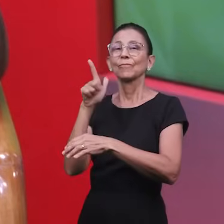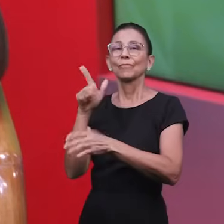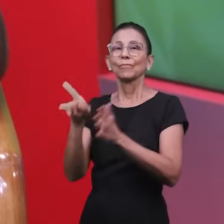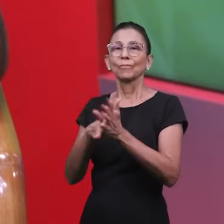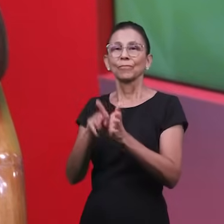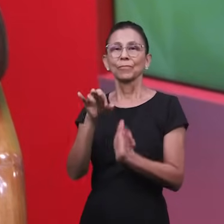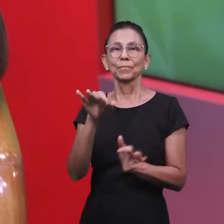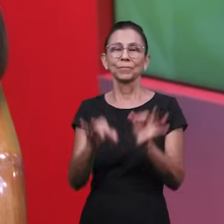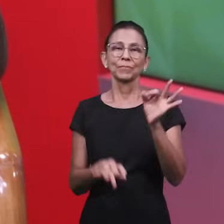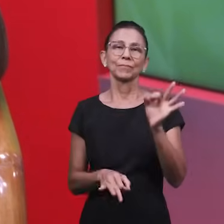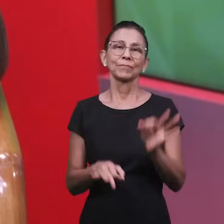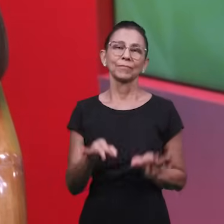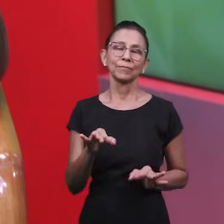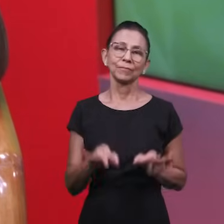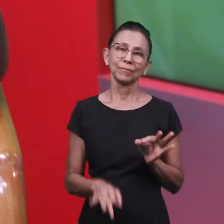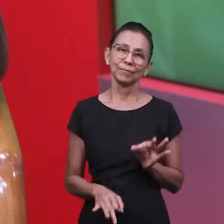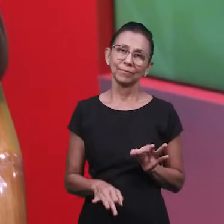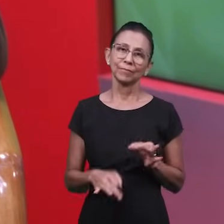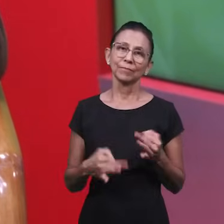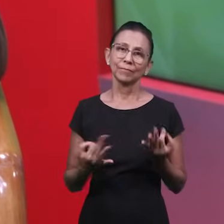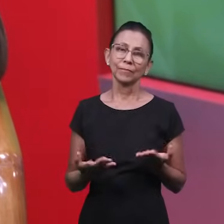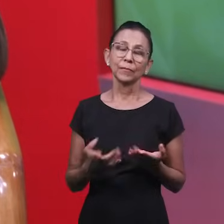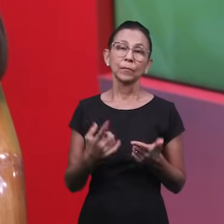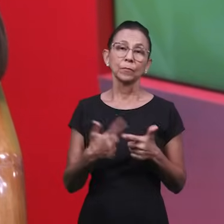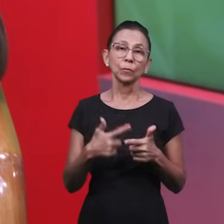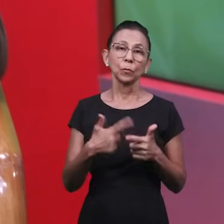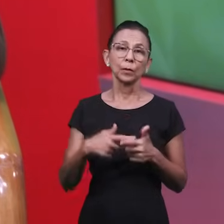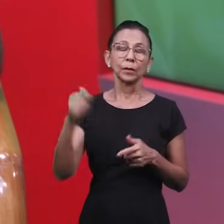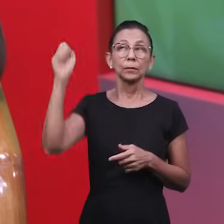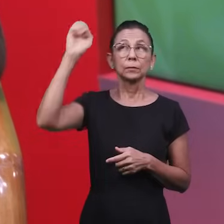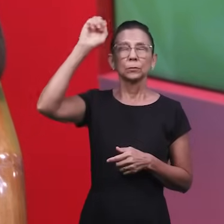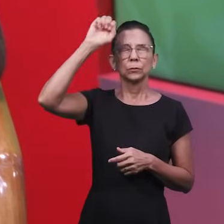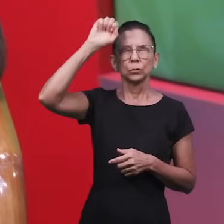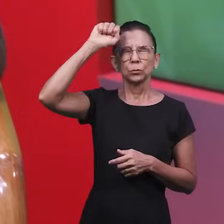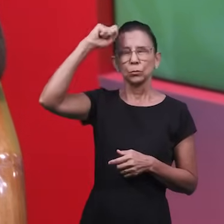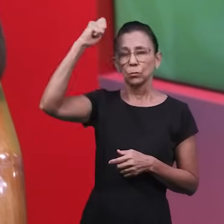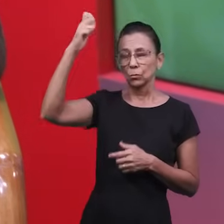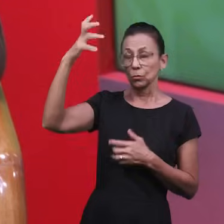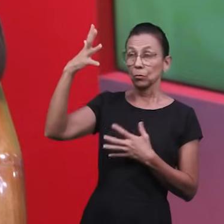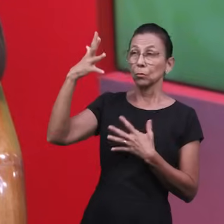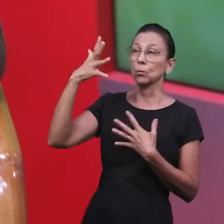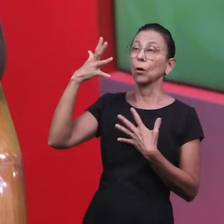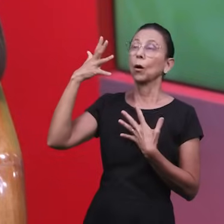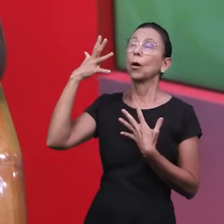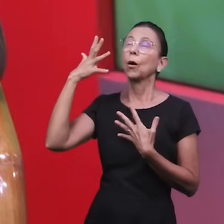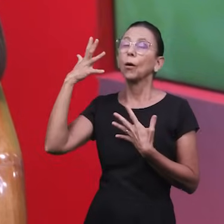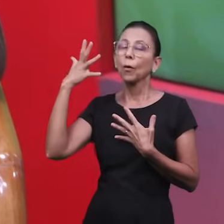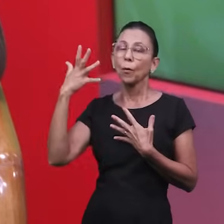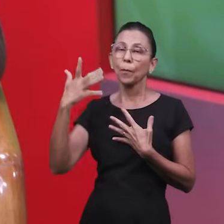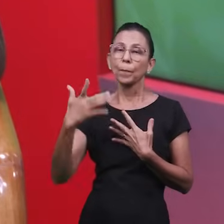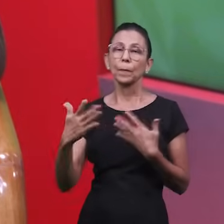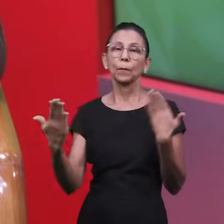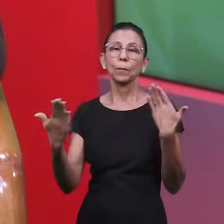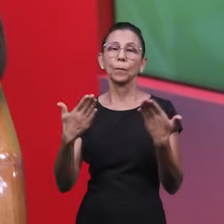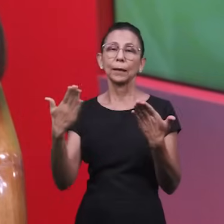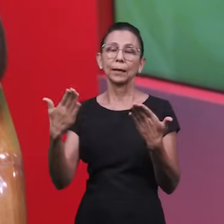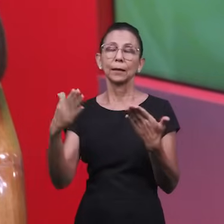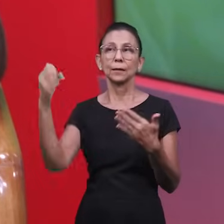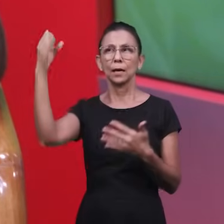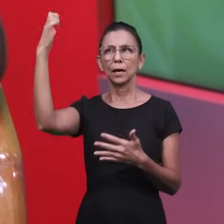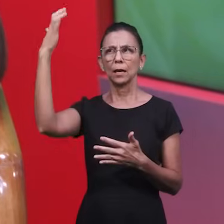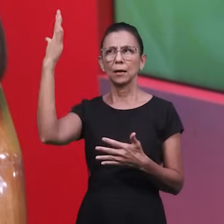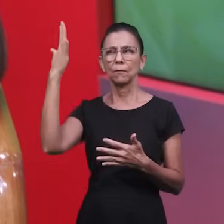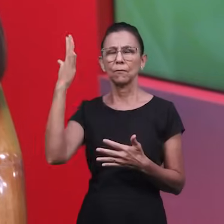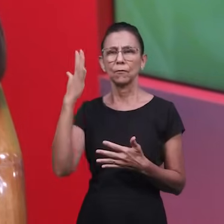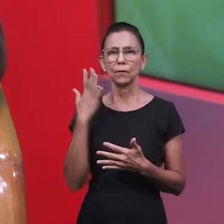luz, este calor, porque o sol, a luz, fala da revelação, né? A orientação